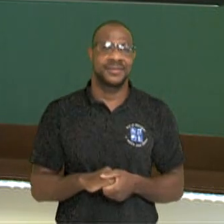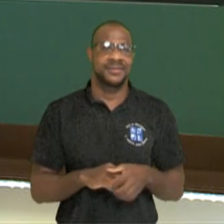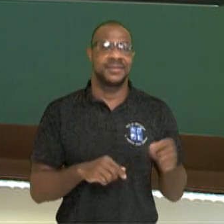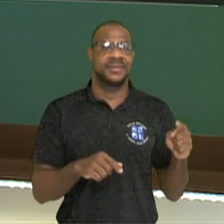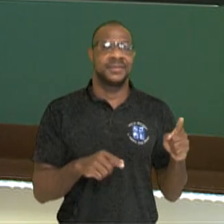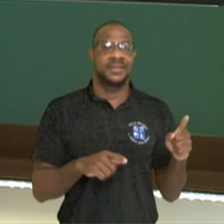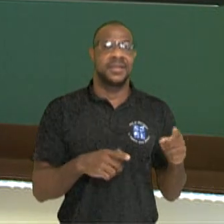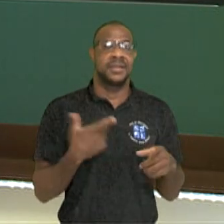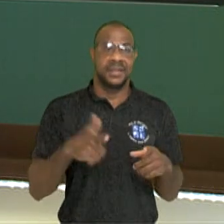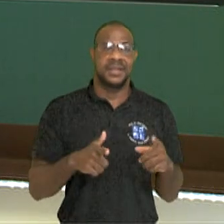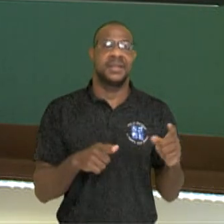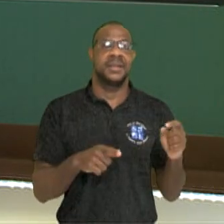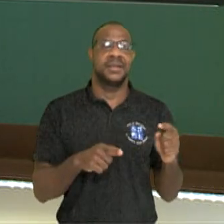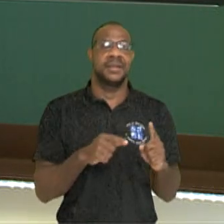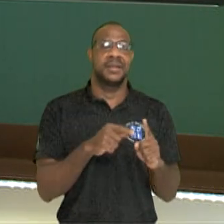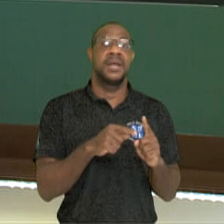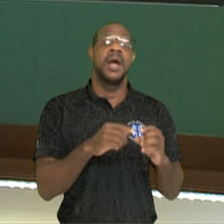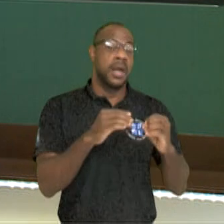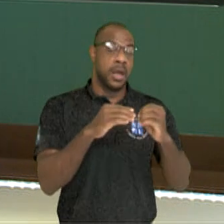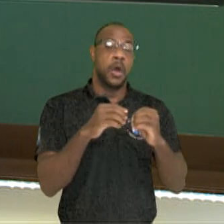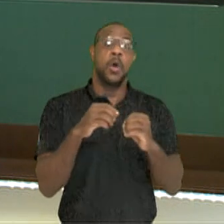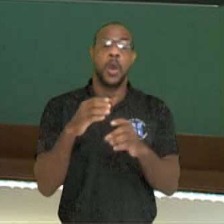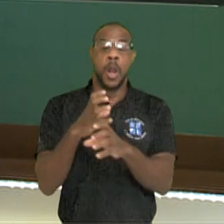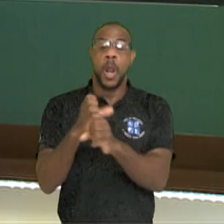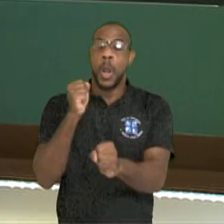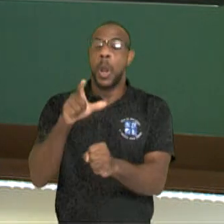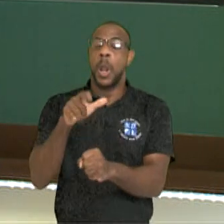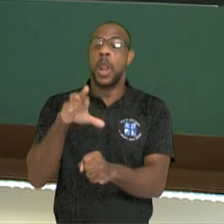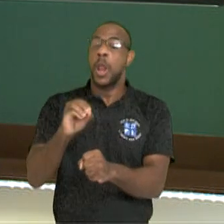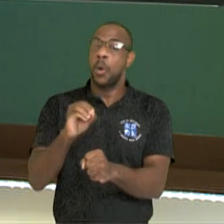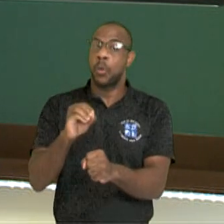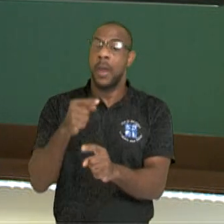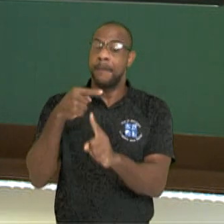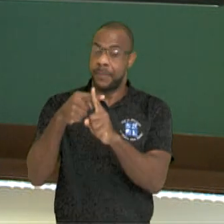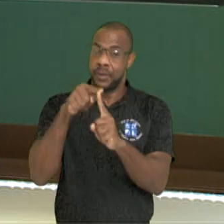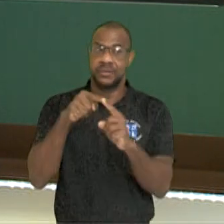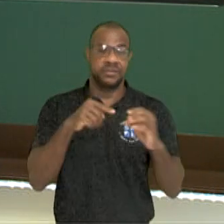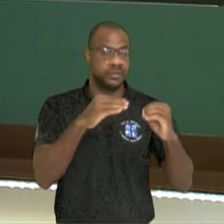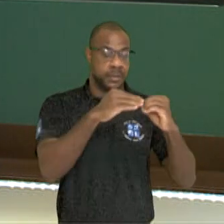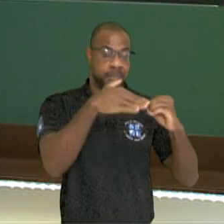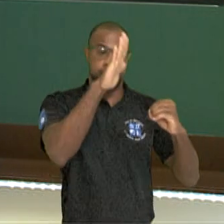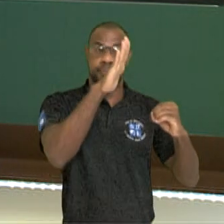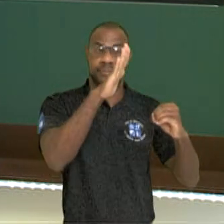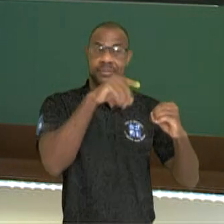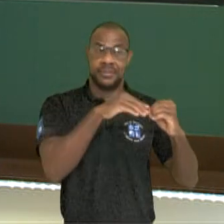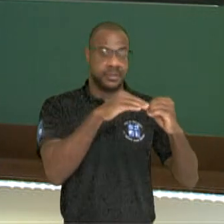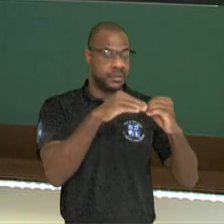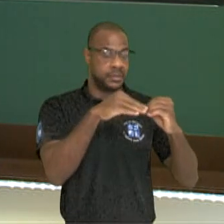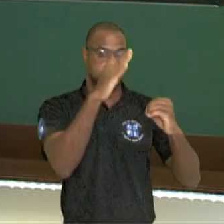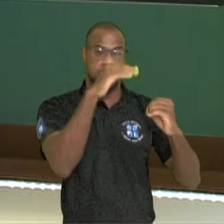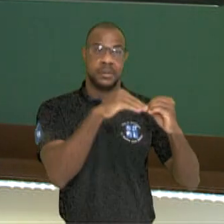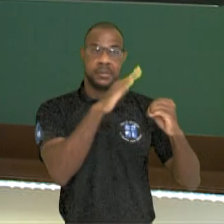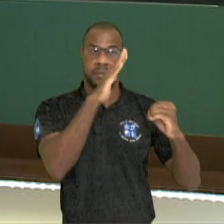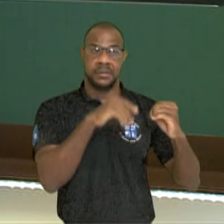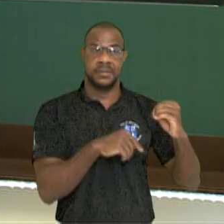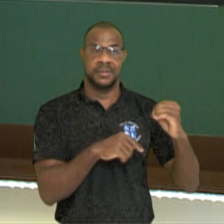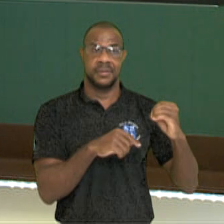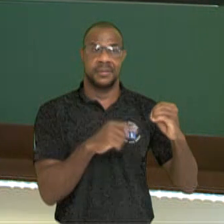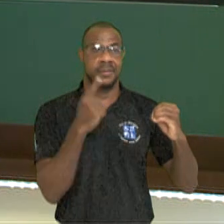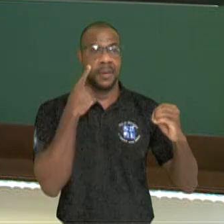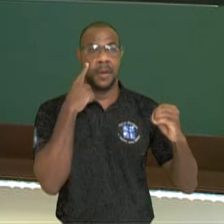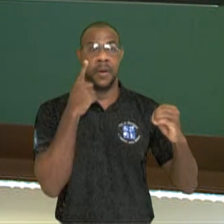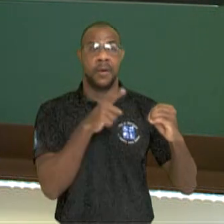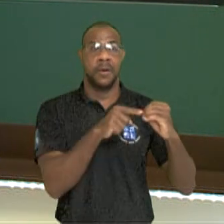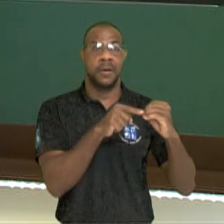lucro, repetindo, é valor positivo, então o lucro só pode estar aqui acima de zero, certo? Então,